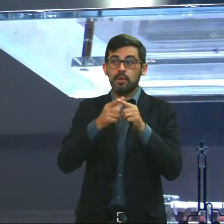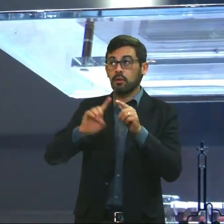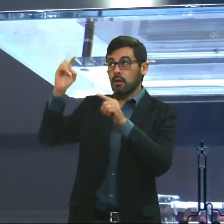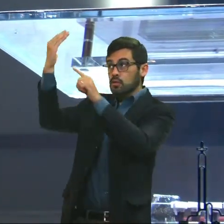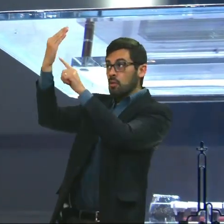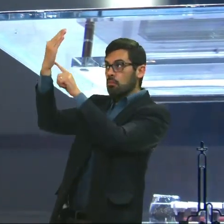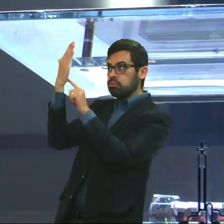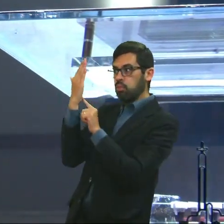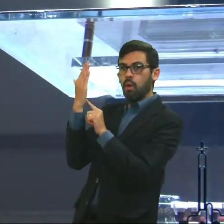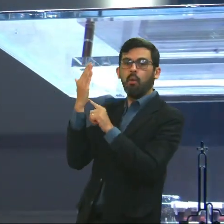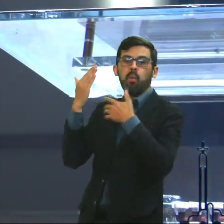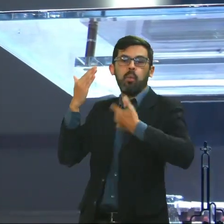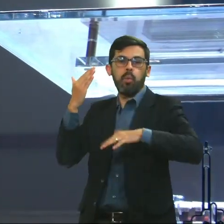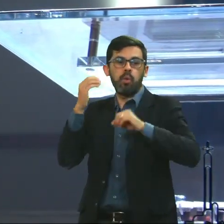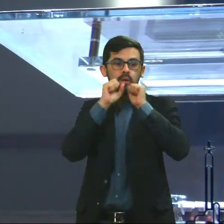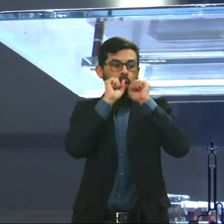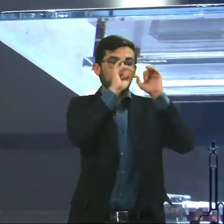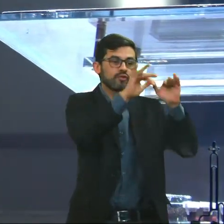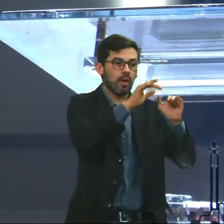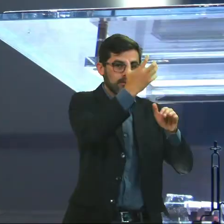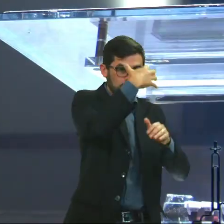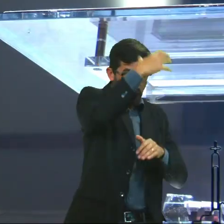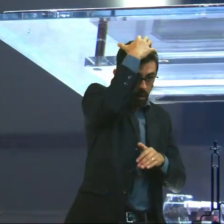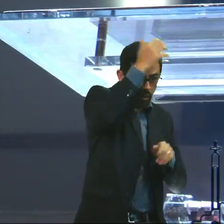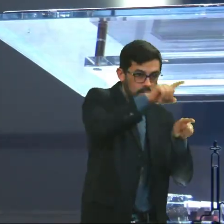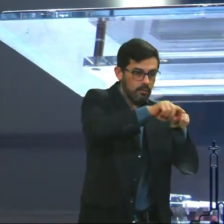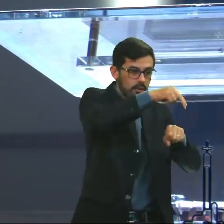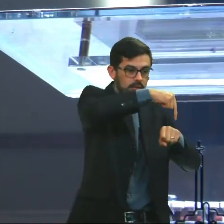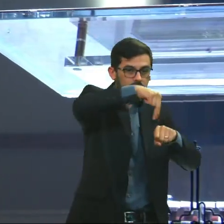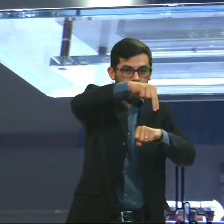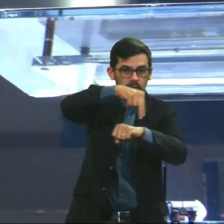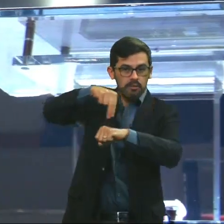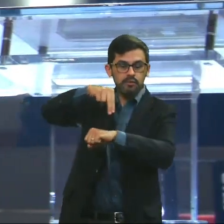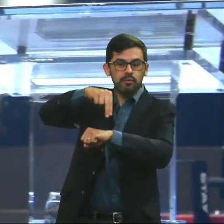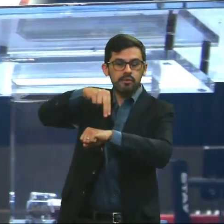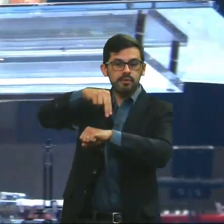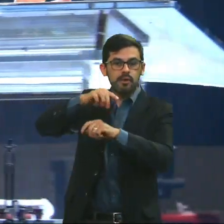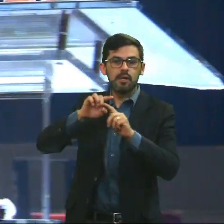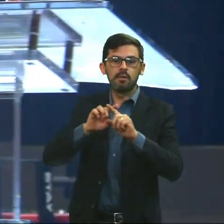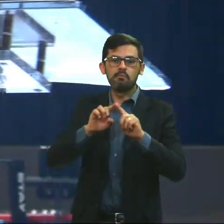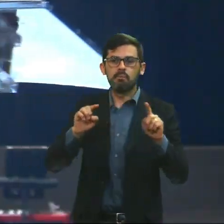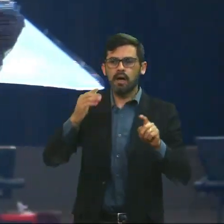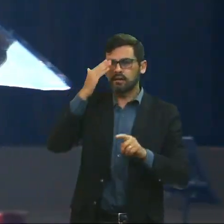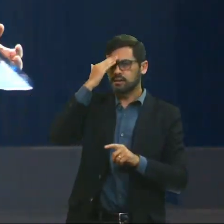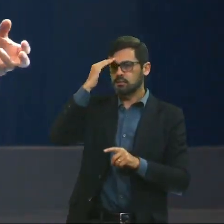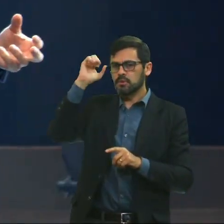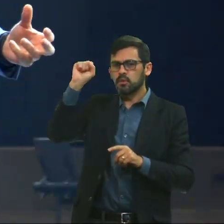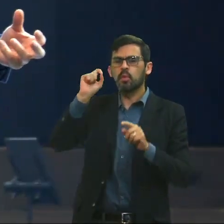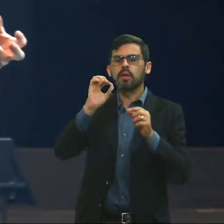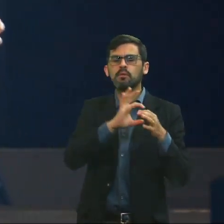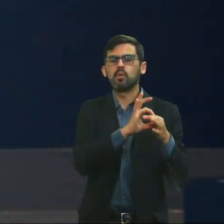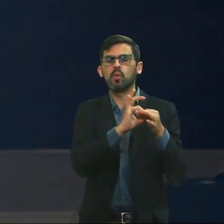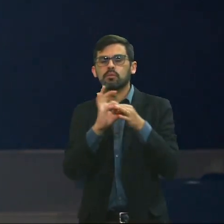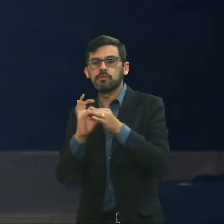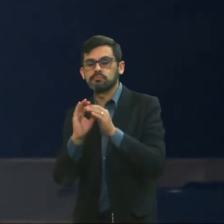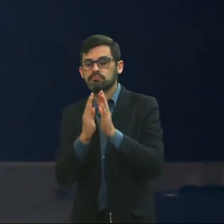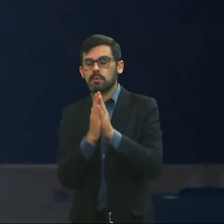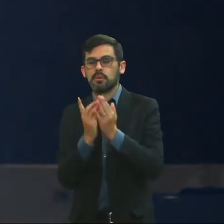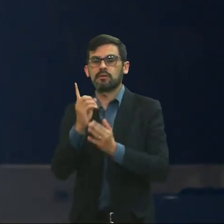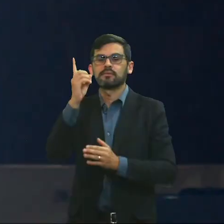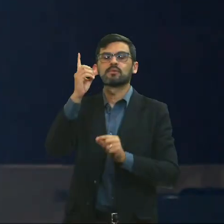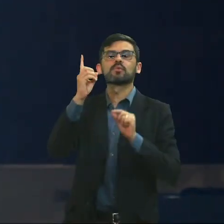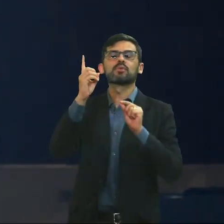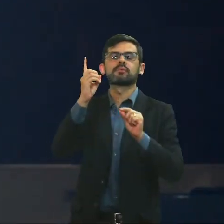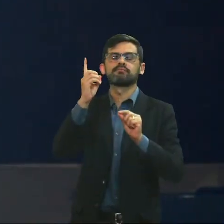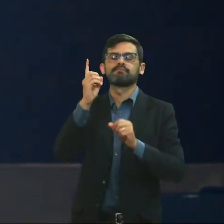do Senhor que abençoaram reis e nações. Mas também sabedoria na perspectiva bíblica, ela está ligada